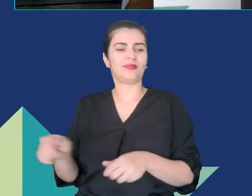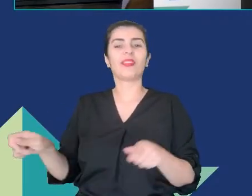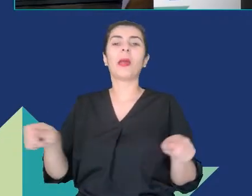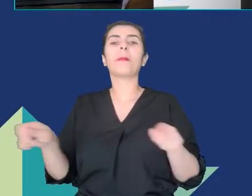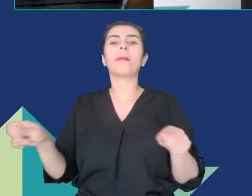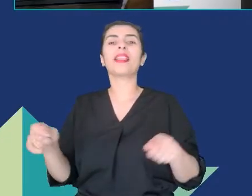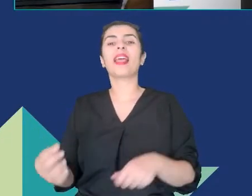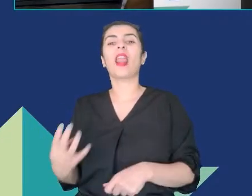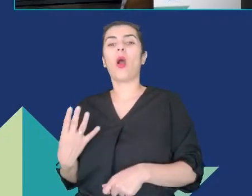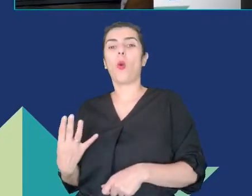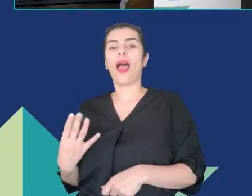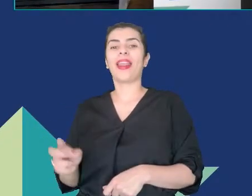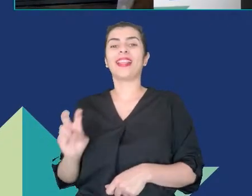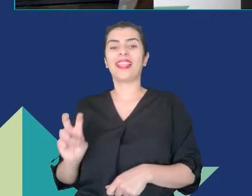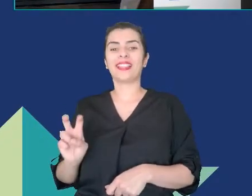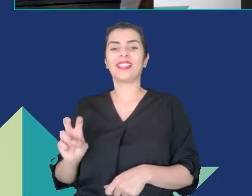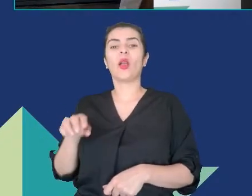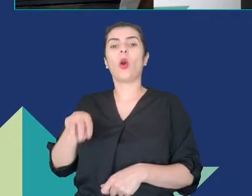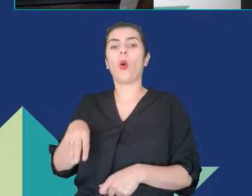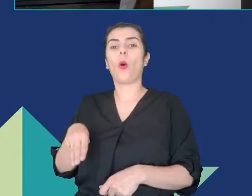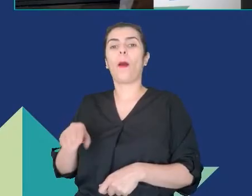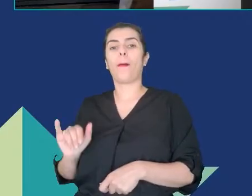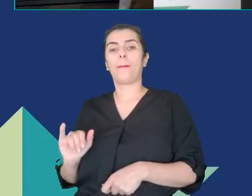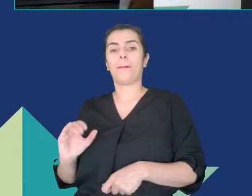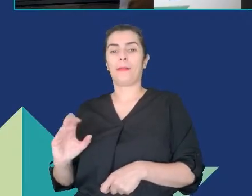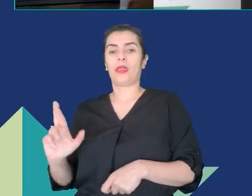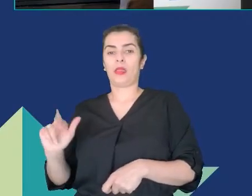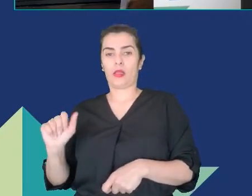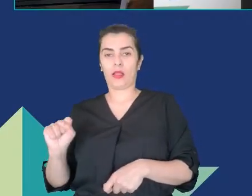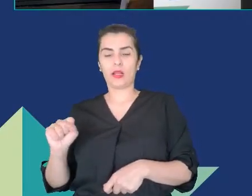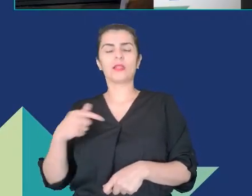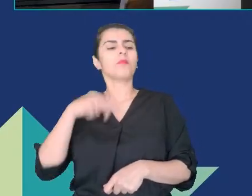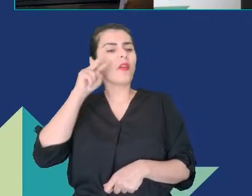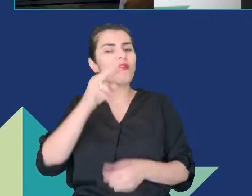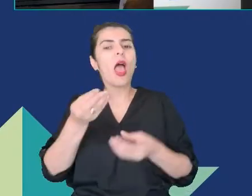micras, e fomos ver como que o rejeito estava saindo